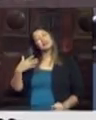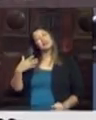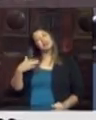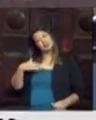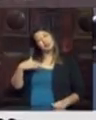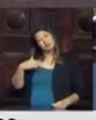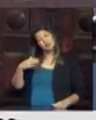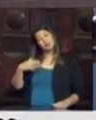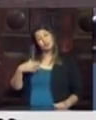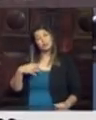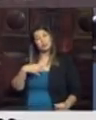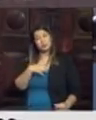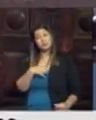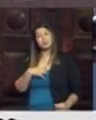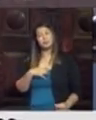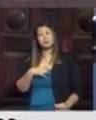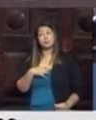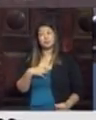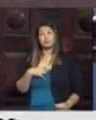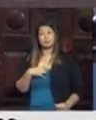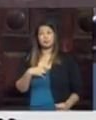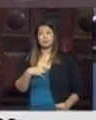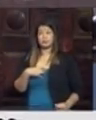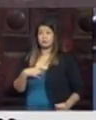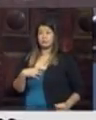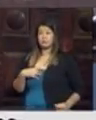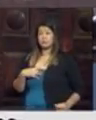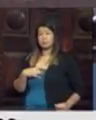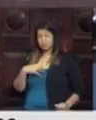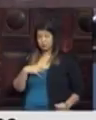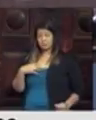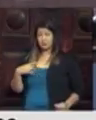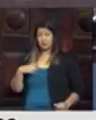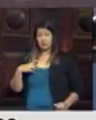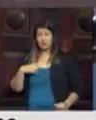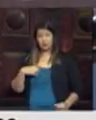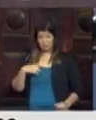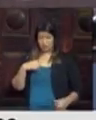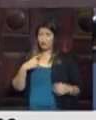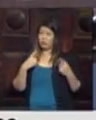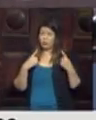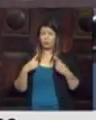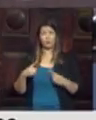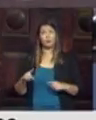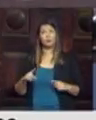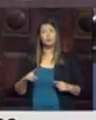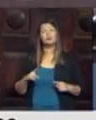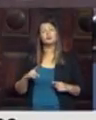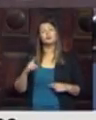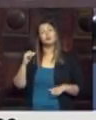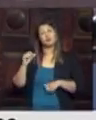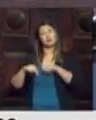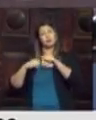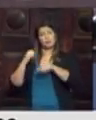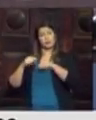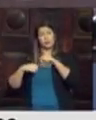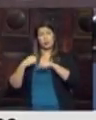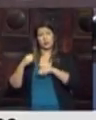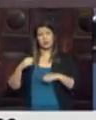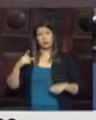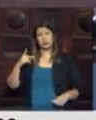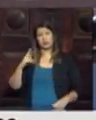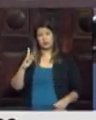na crítica a esta reforma da Previdência